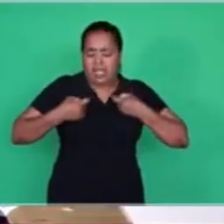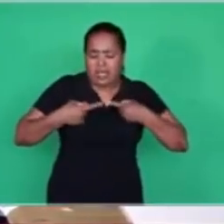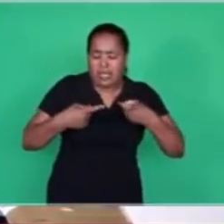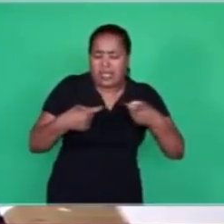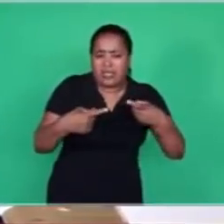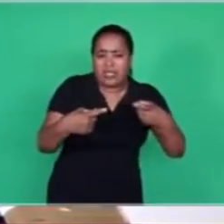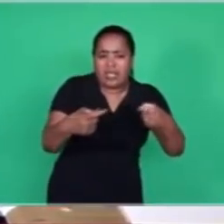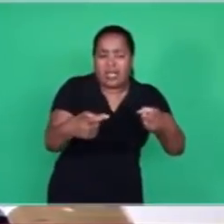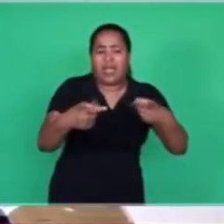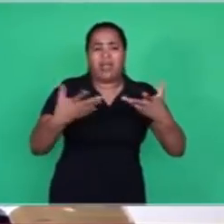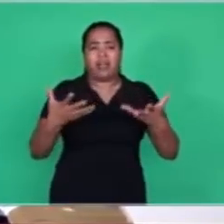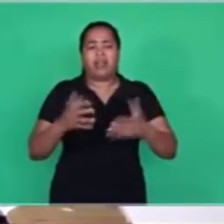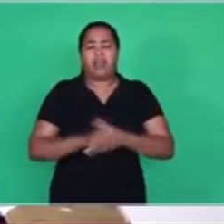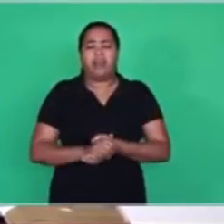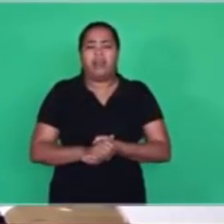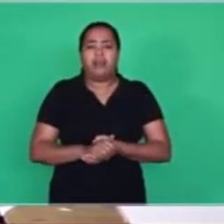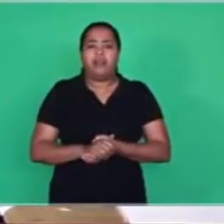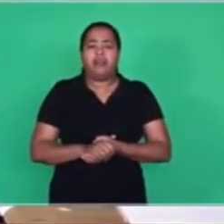do outro.